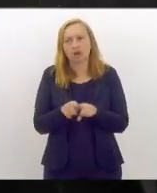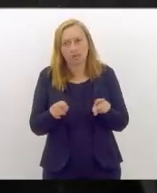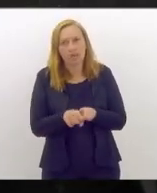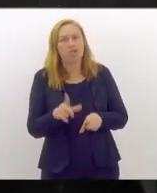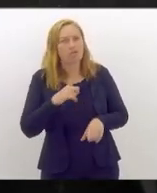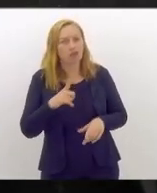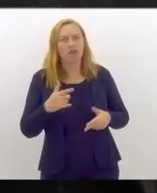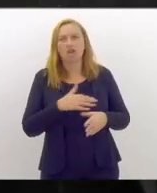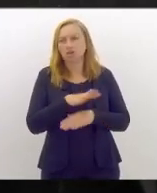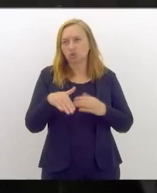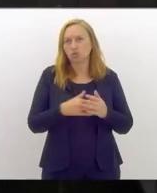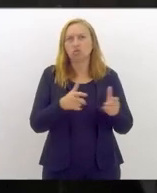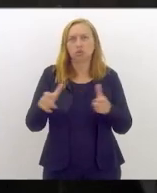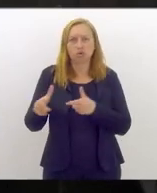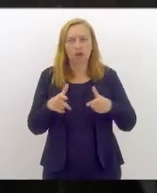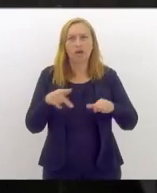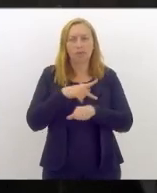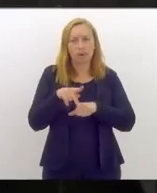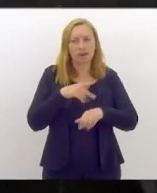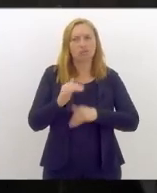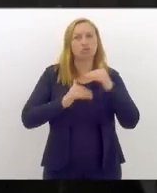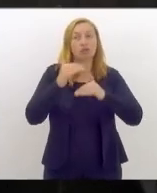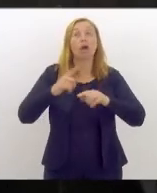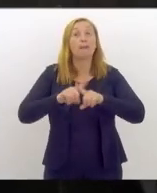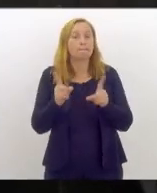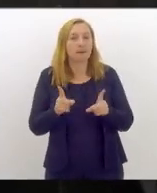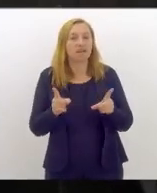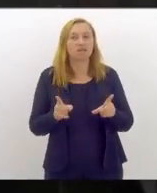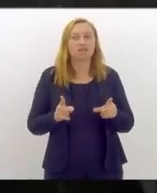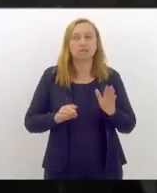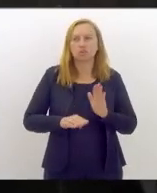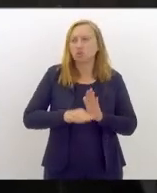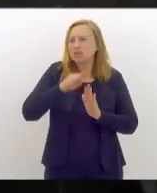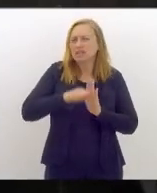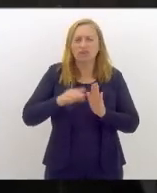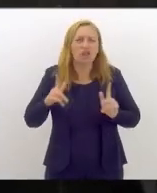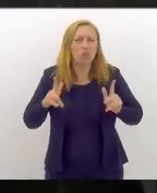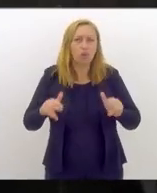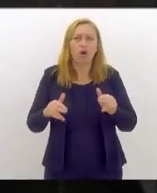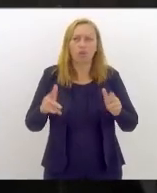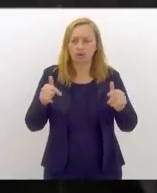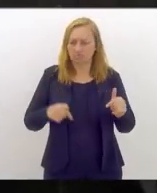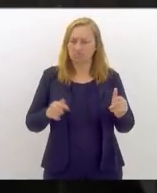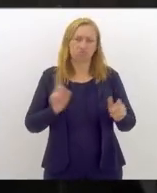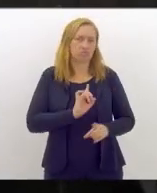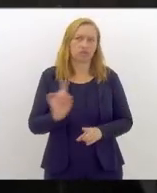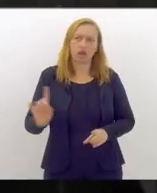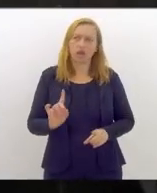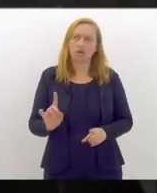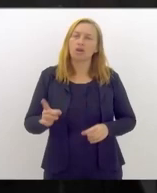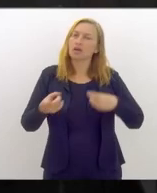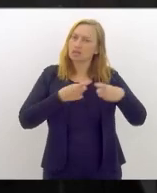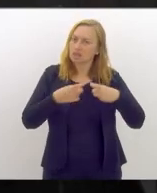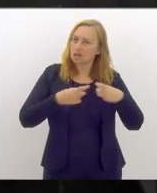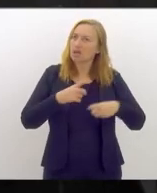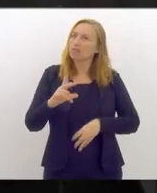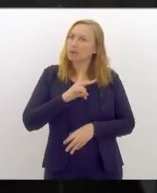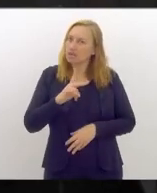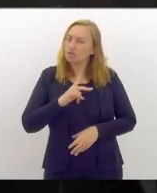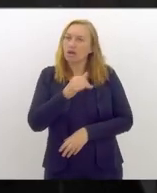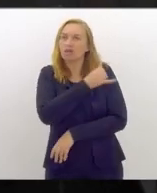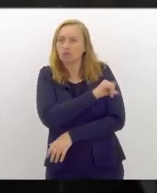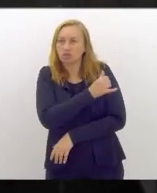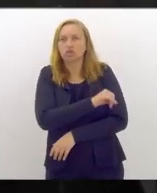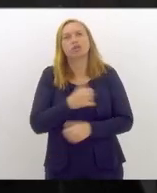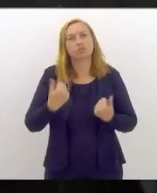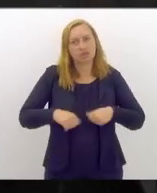em todos os lugares até em países que são desenvolvidos mas nesse nível que a gente vive não assim então essa essa guerra tão particular que é do Rio de